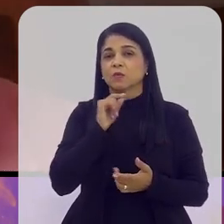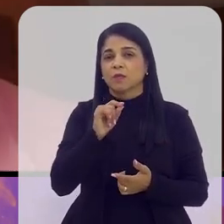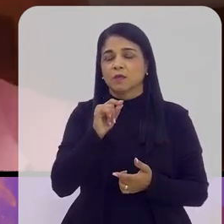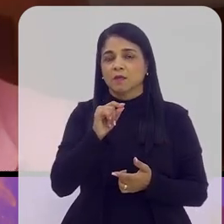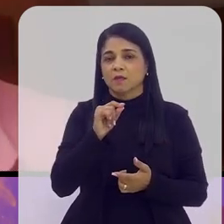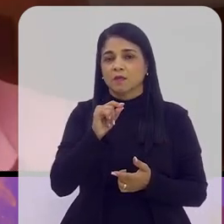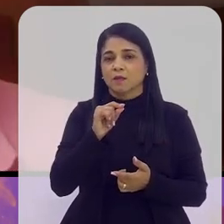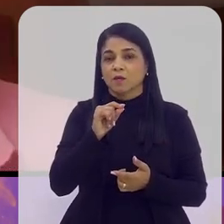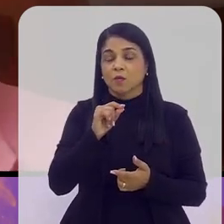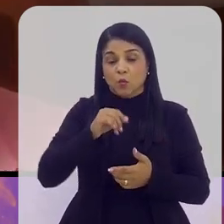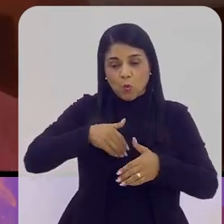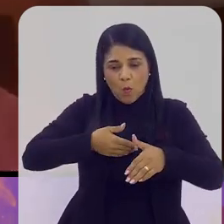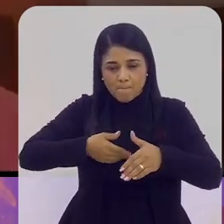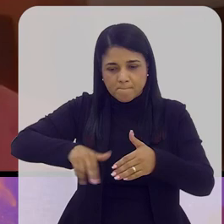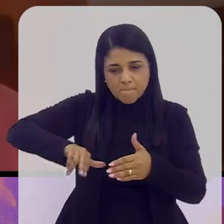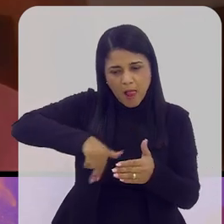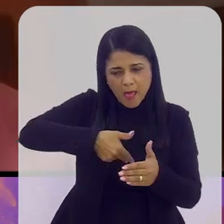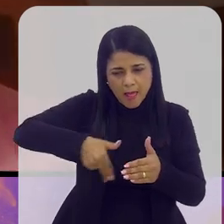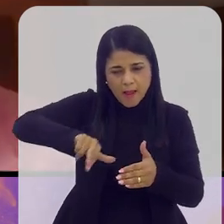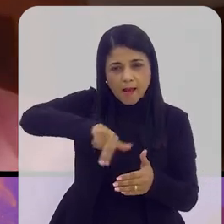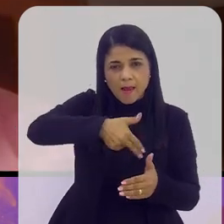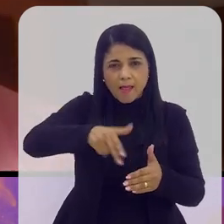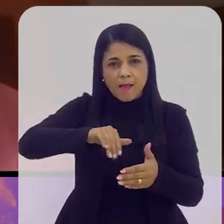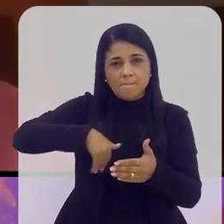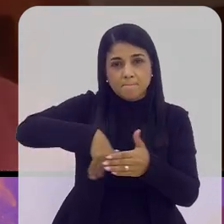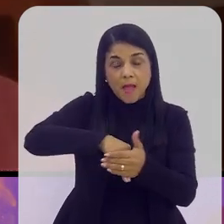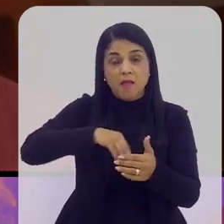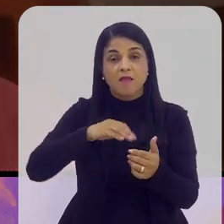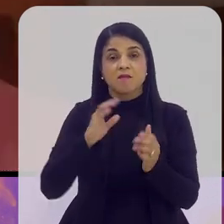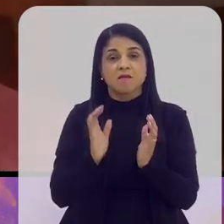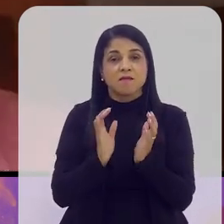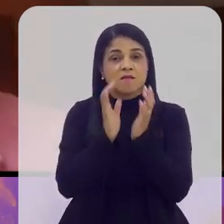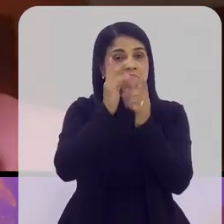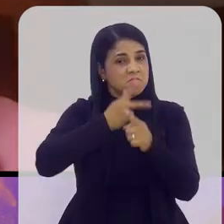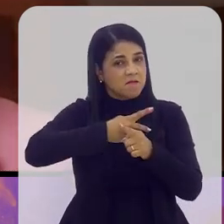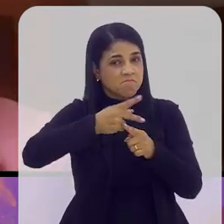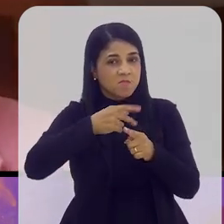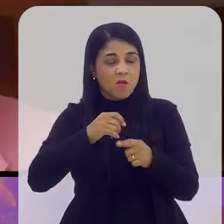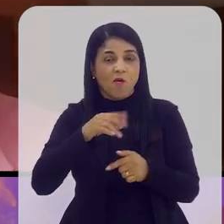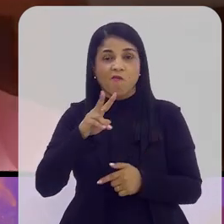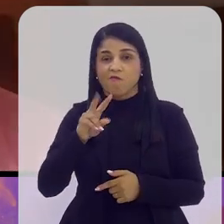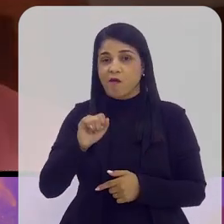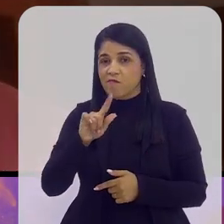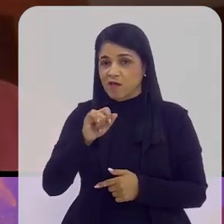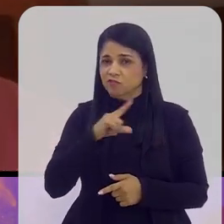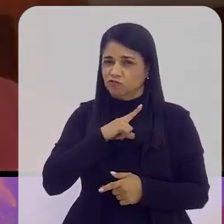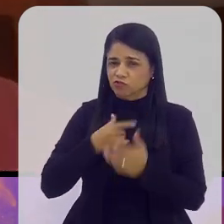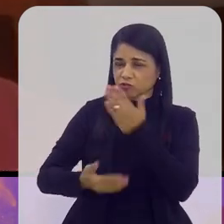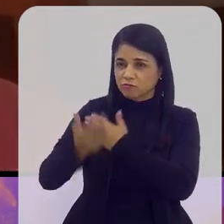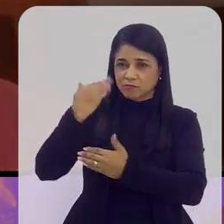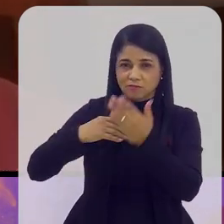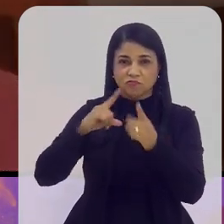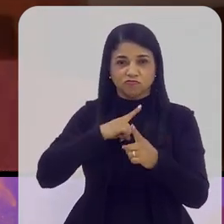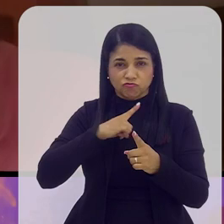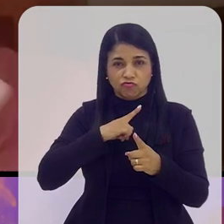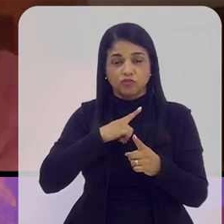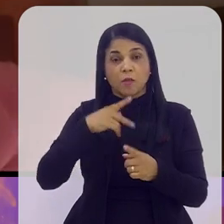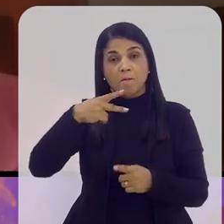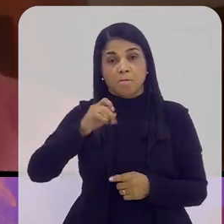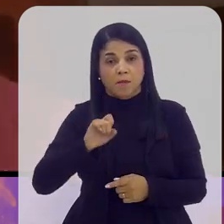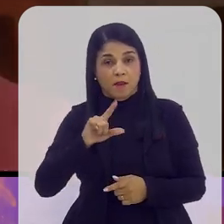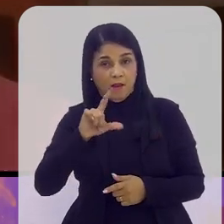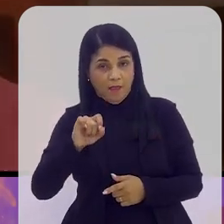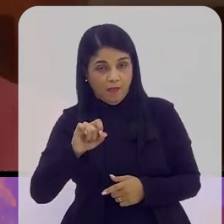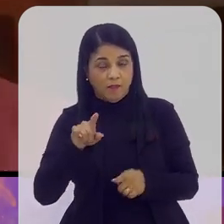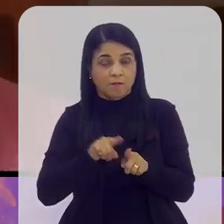o chamado matador. O Brasil bicampeão do mundo tinha o Vavá, o Brasil de 70 não tinha o centroavante característico, mas tinha